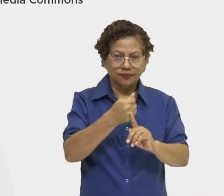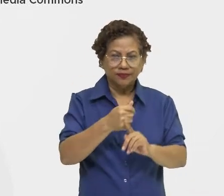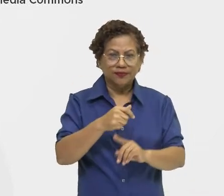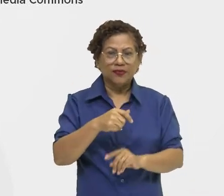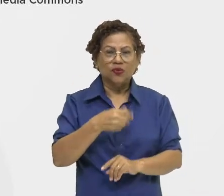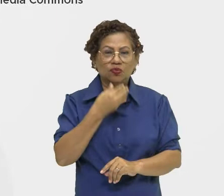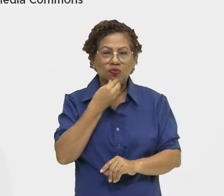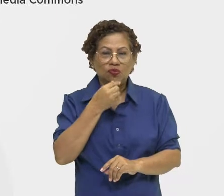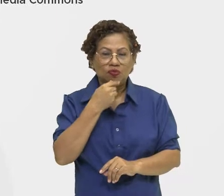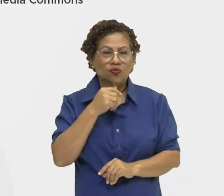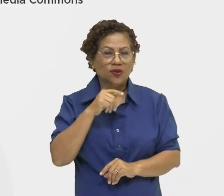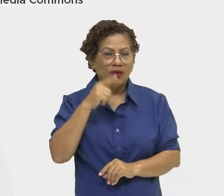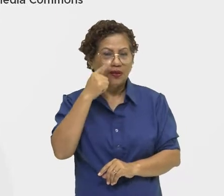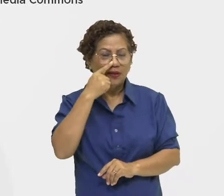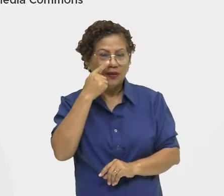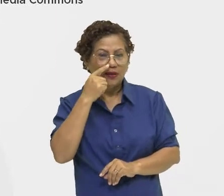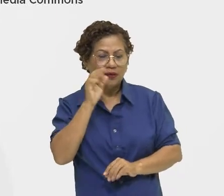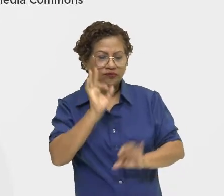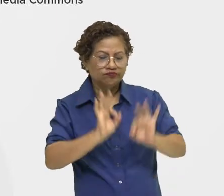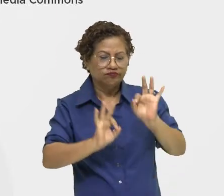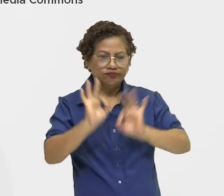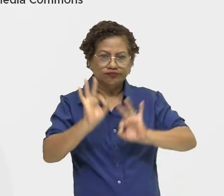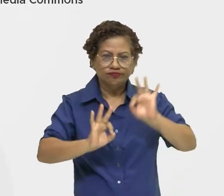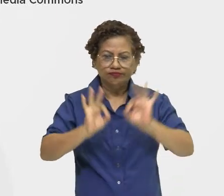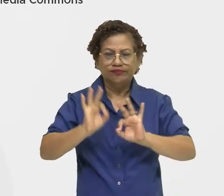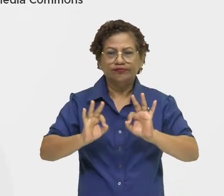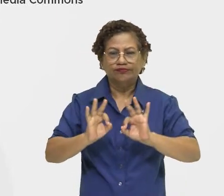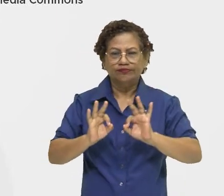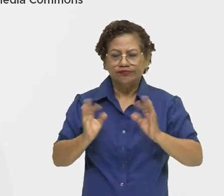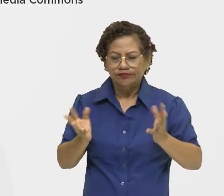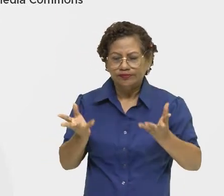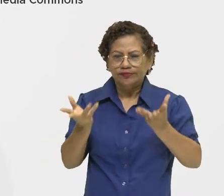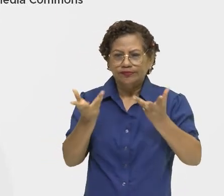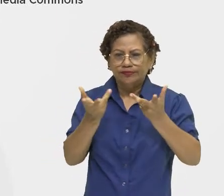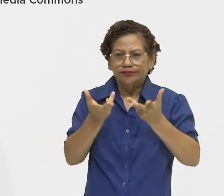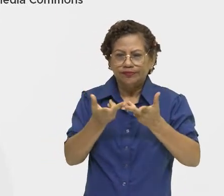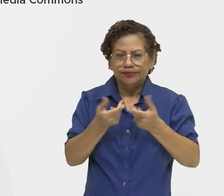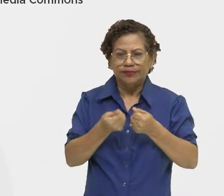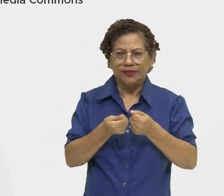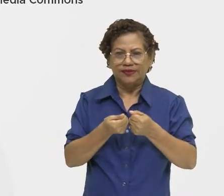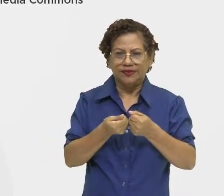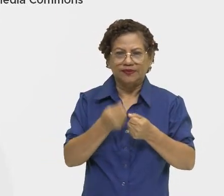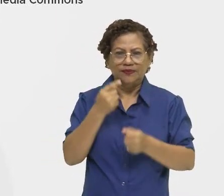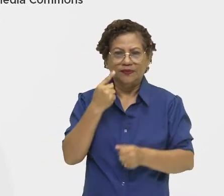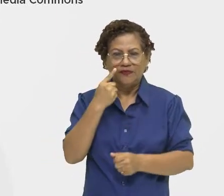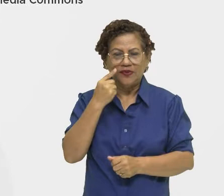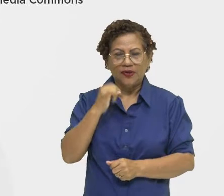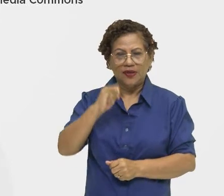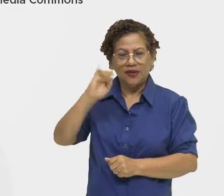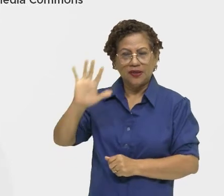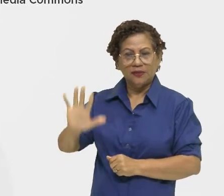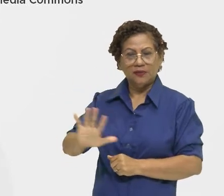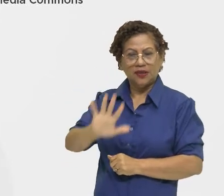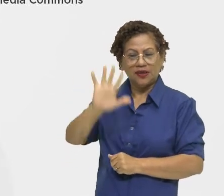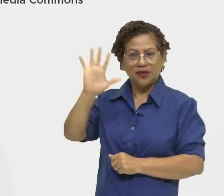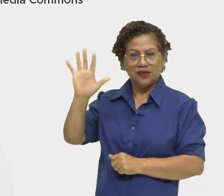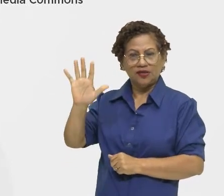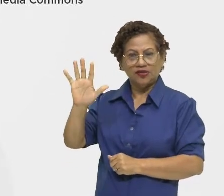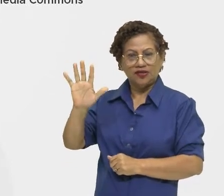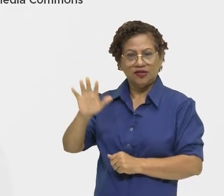imagens humanas priorizando a perfeição. Olha que imagem linda dessa escultura grega,